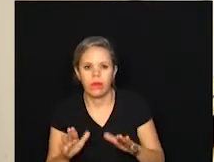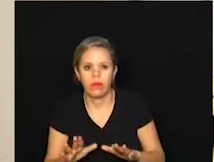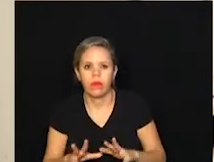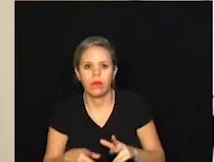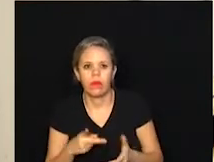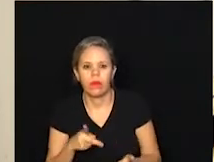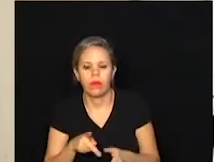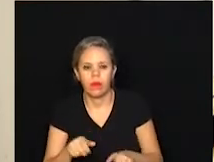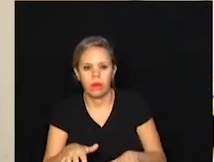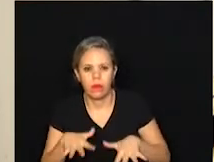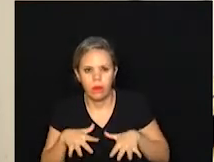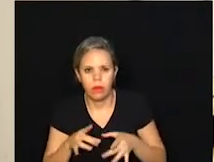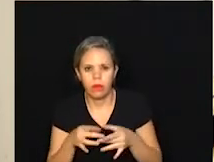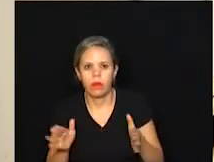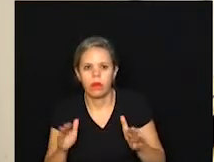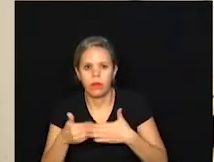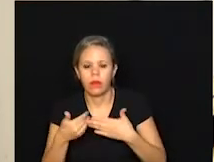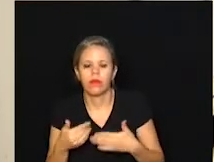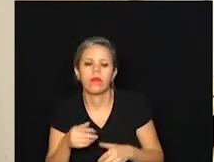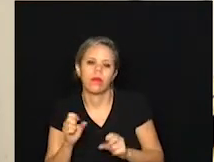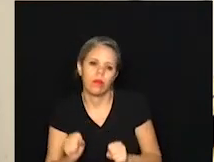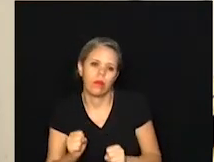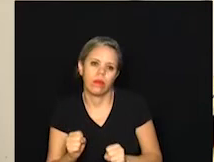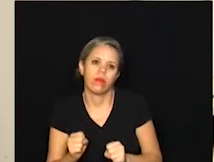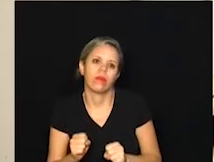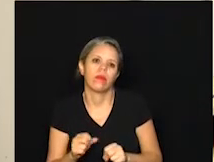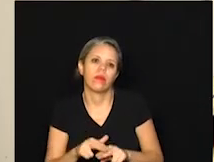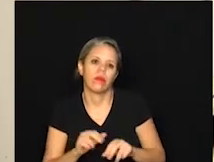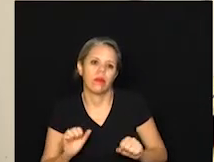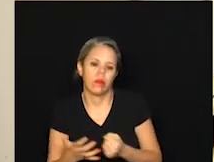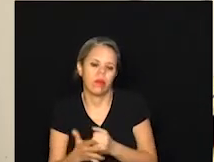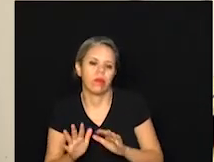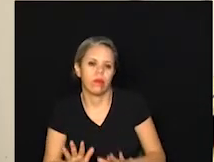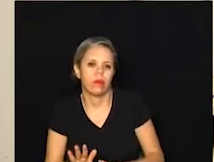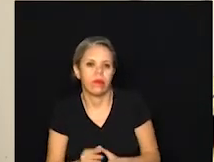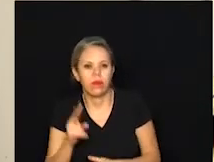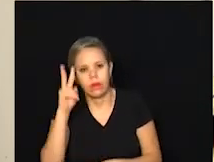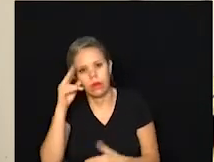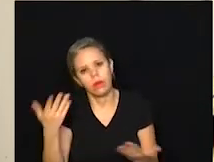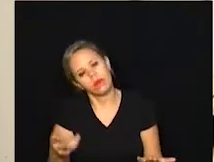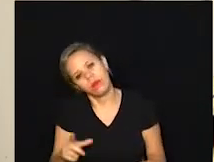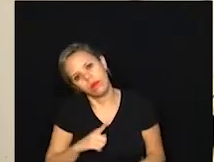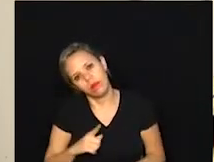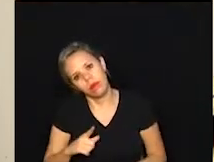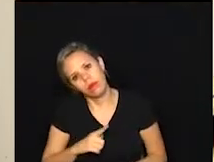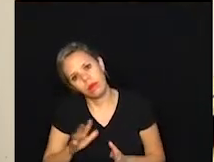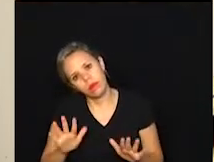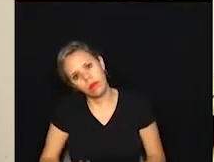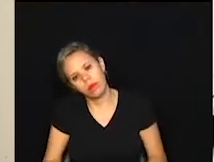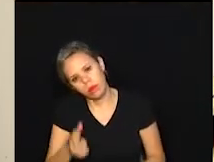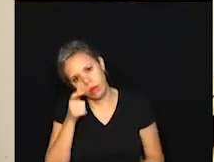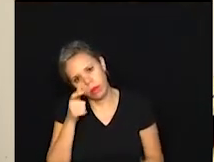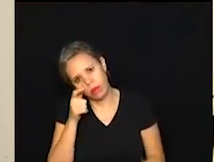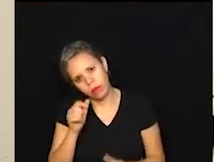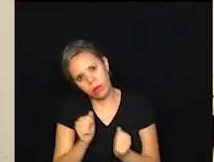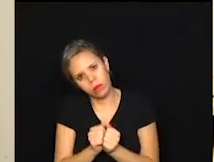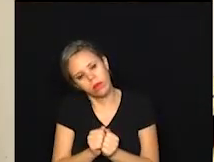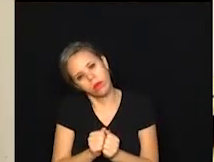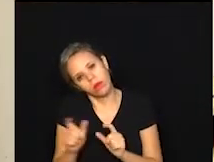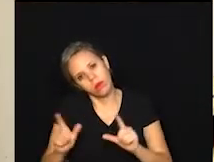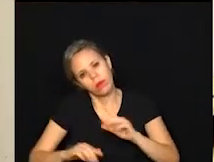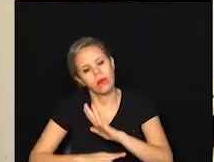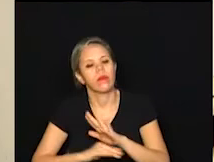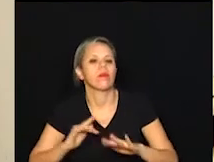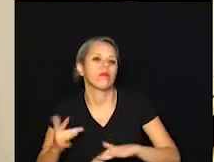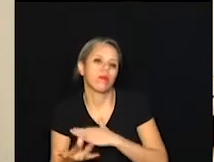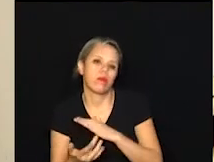mesmo que o plenário ainda esteja fechado devido à pandemia do novo coronavírus. Lembrando a você que fique sintonizado com a gente pela TV ou pelas